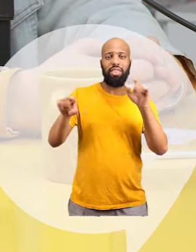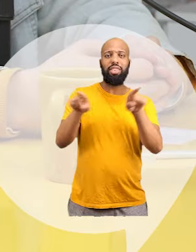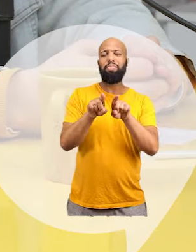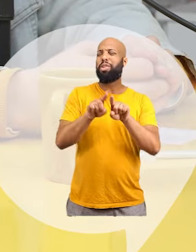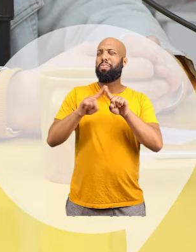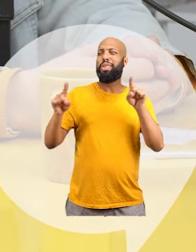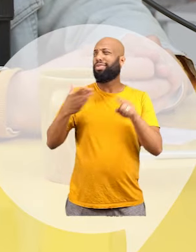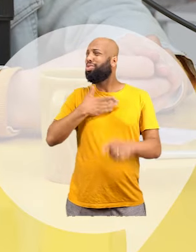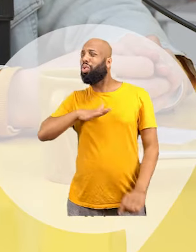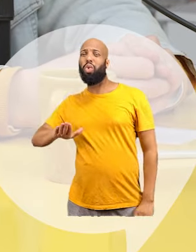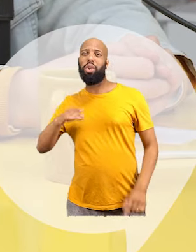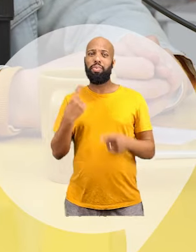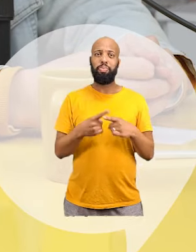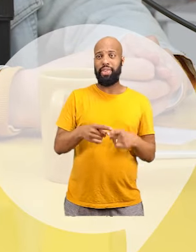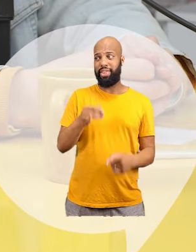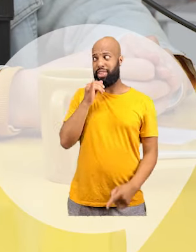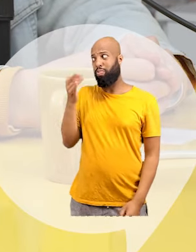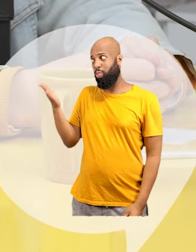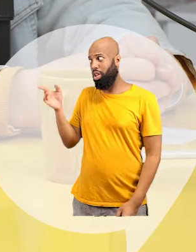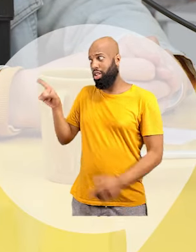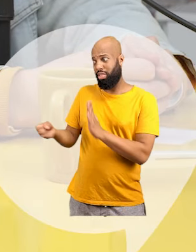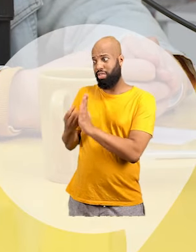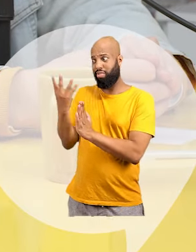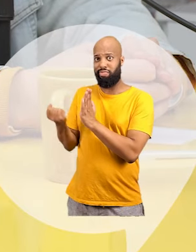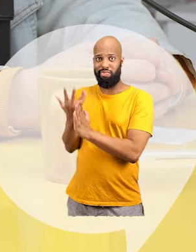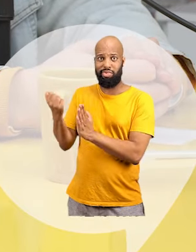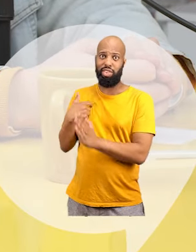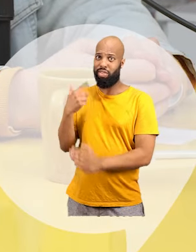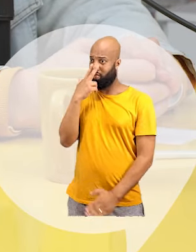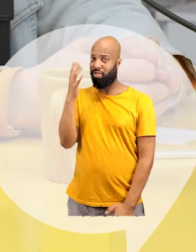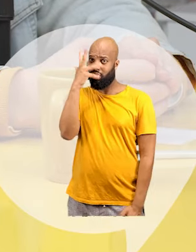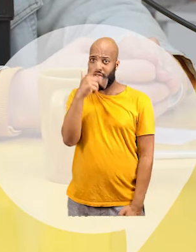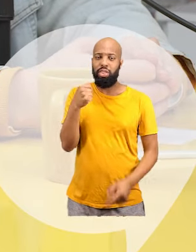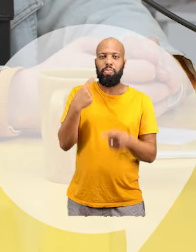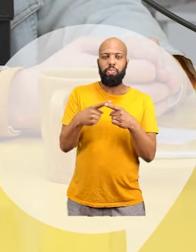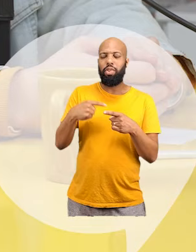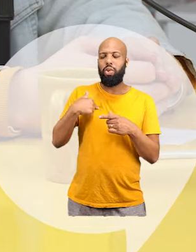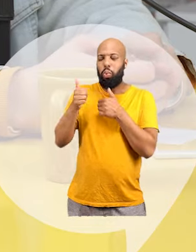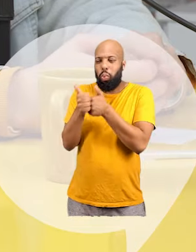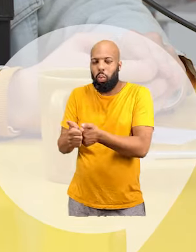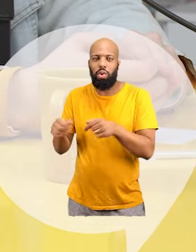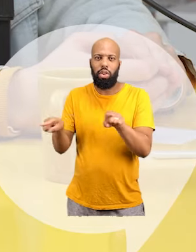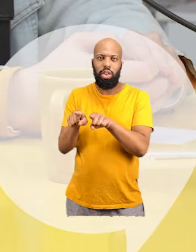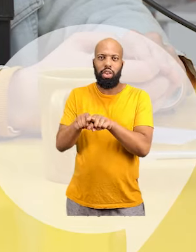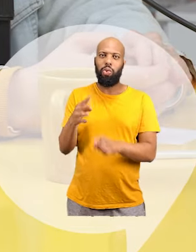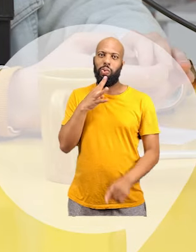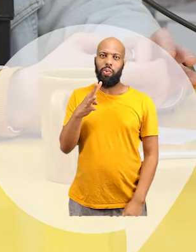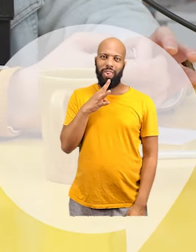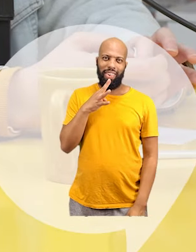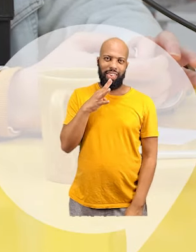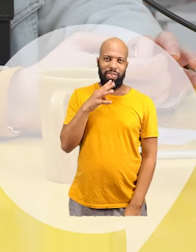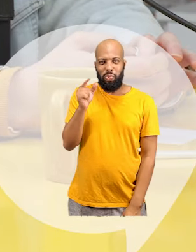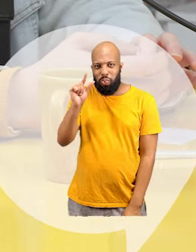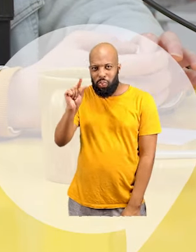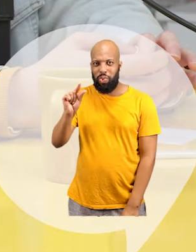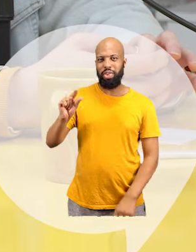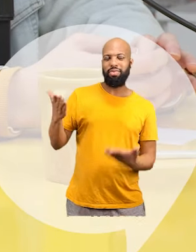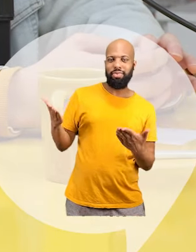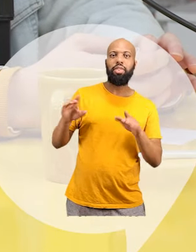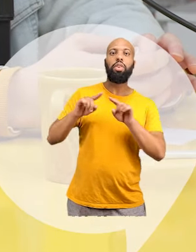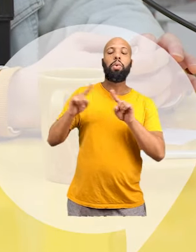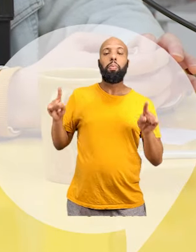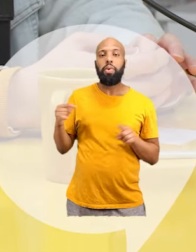pelo gosto tipo assim o Gabriel ele é um supercompositor eu acho linda pelo que o que eu acompanhei assim eu conheço ele um pouquinho mais